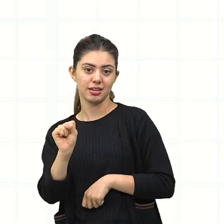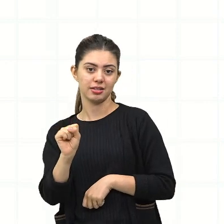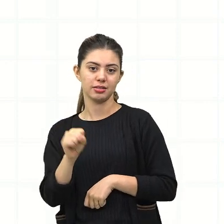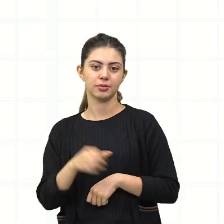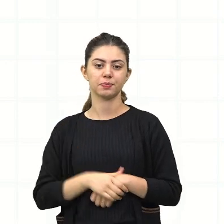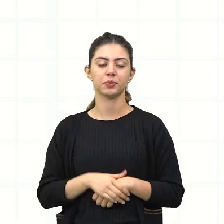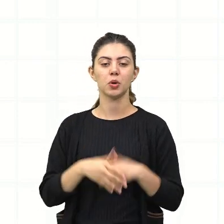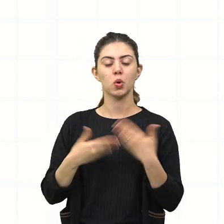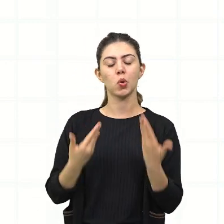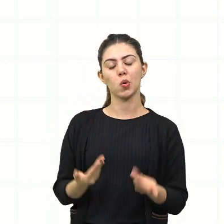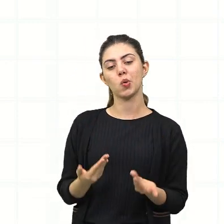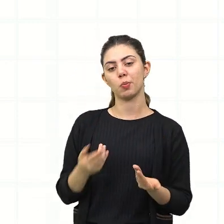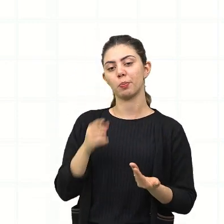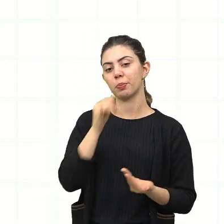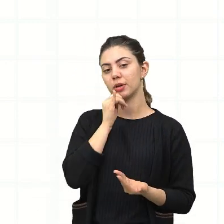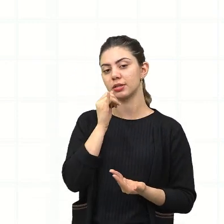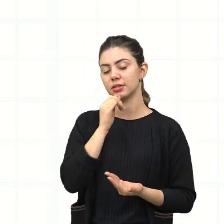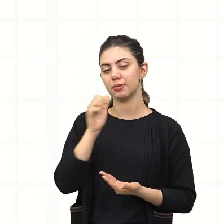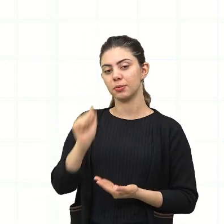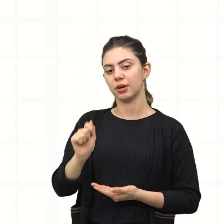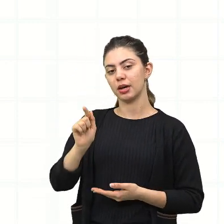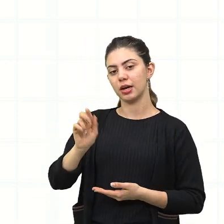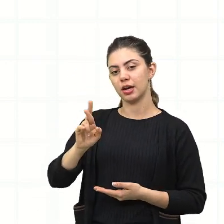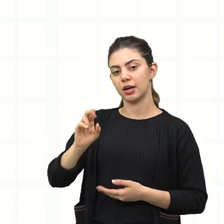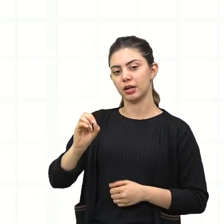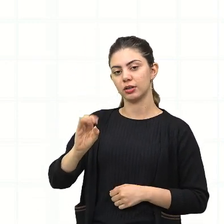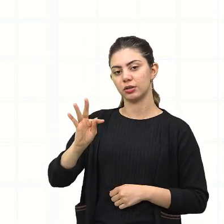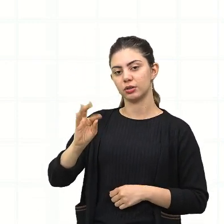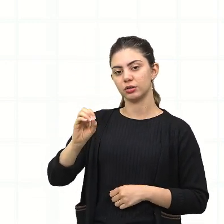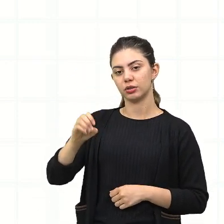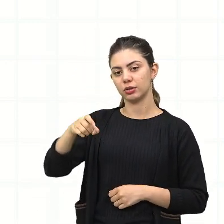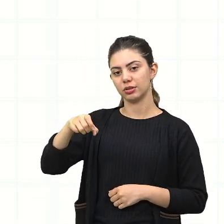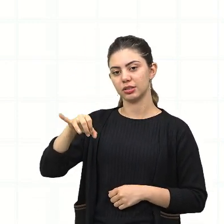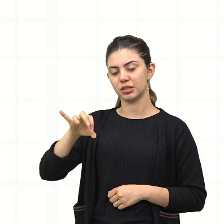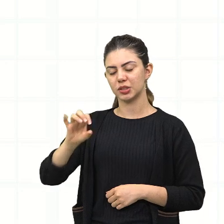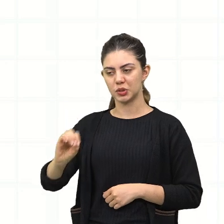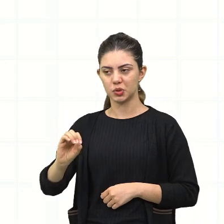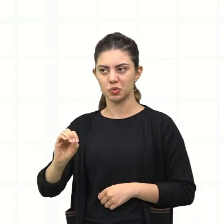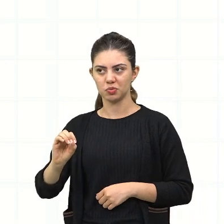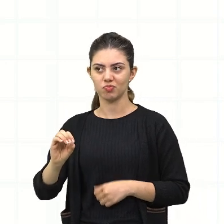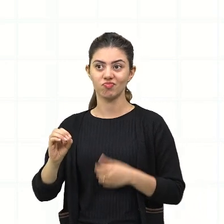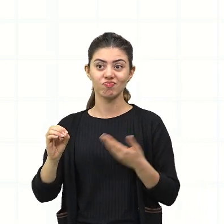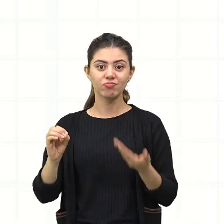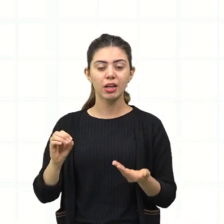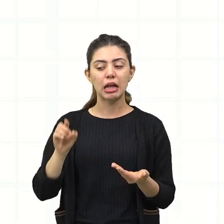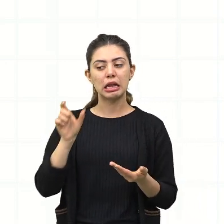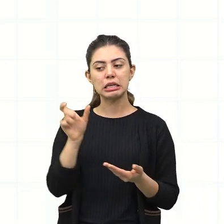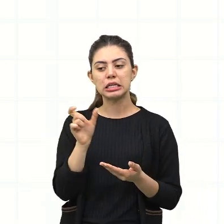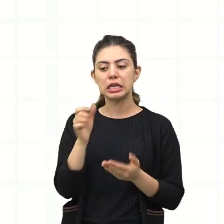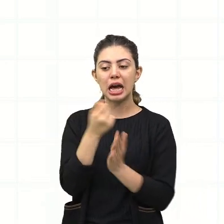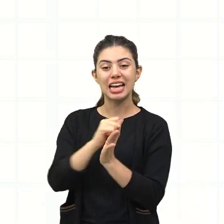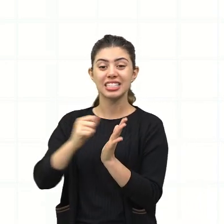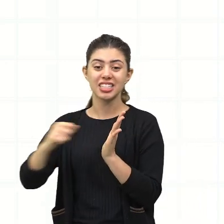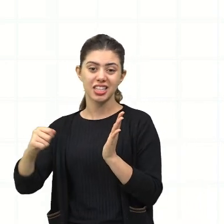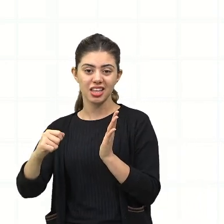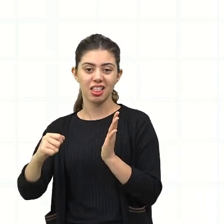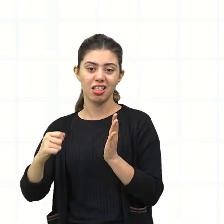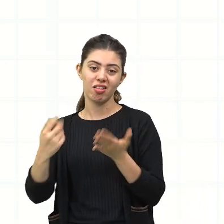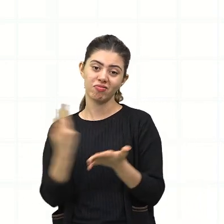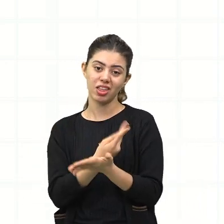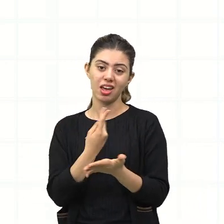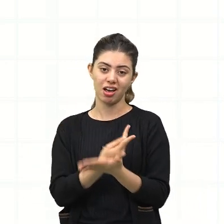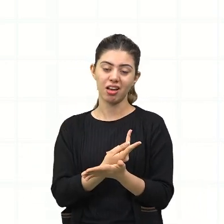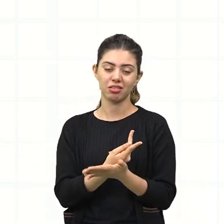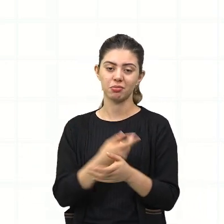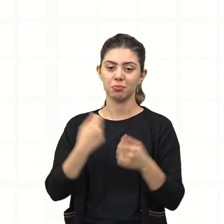talvez a pessoa não conseguisse, não é uma palavra que a gente escreve com frequência, agrotóxico, que teria aqui o